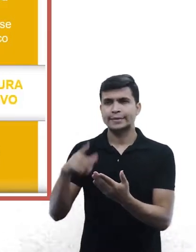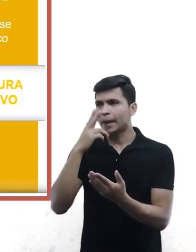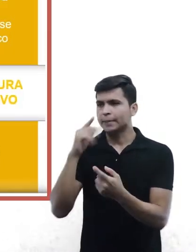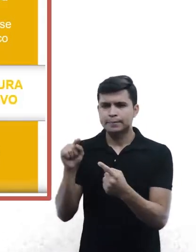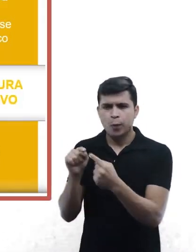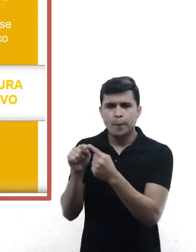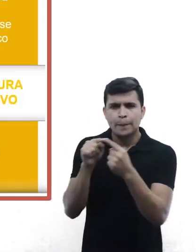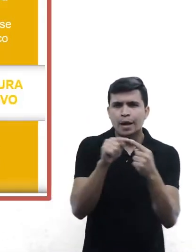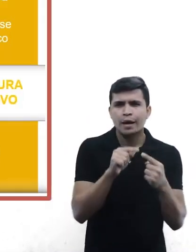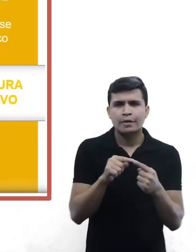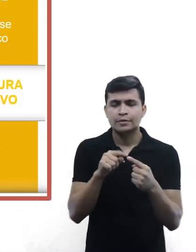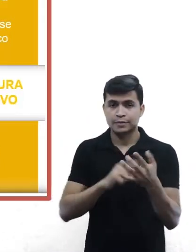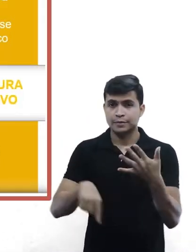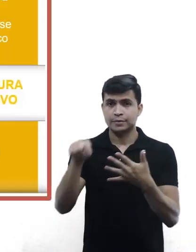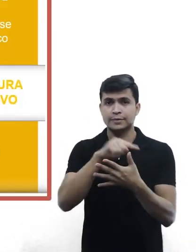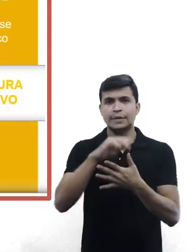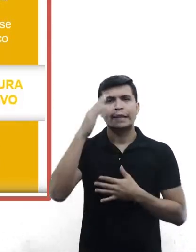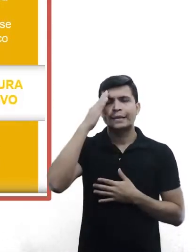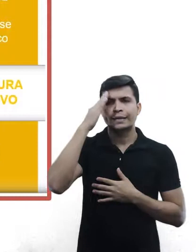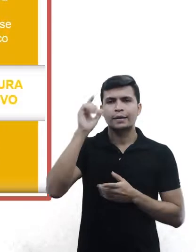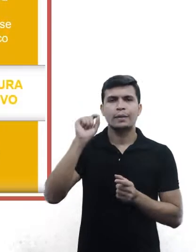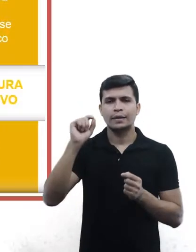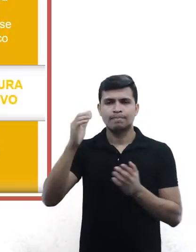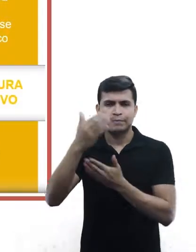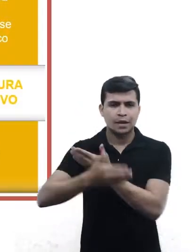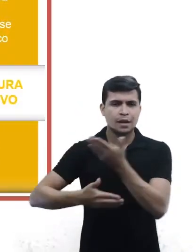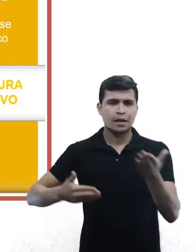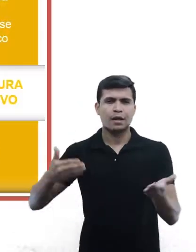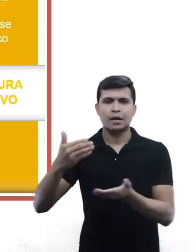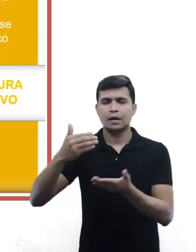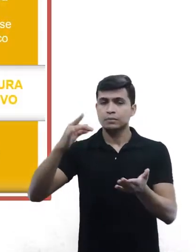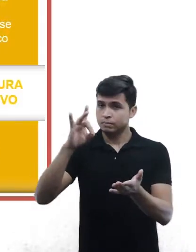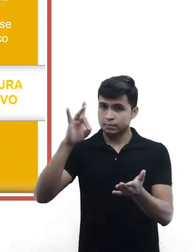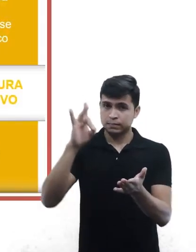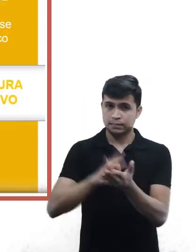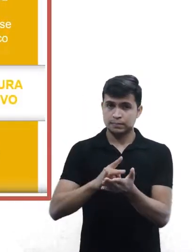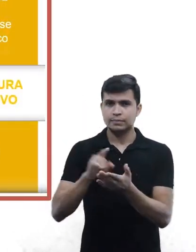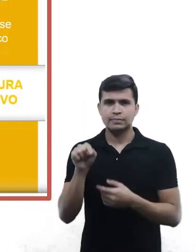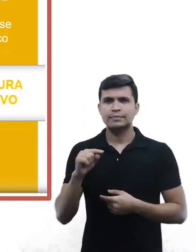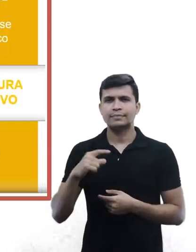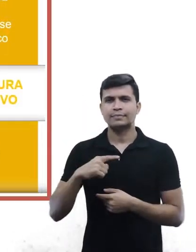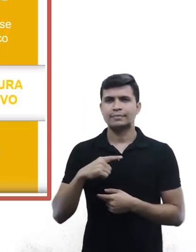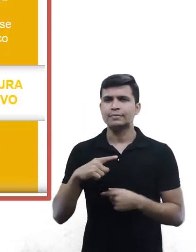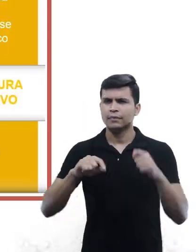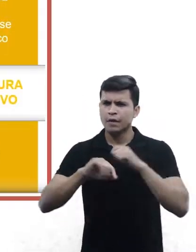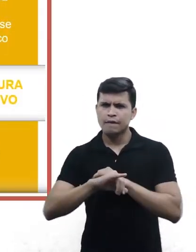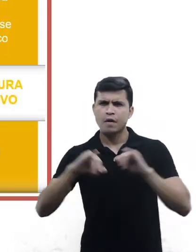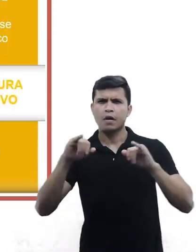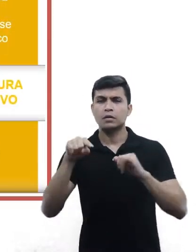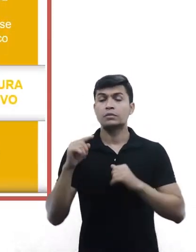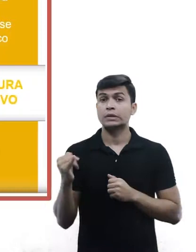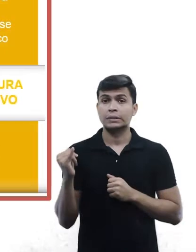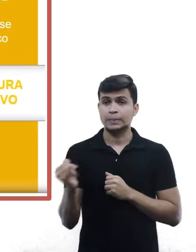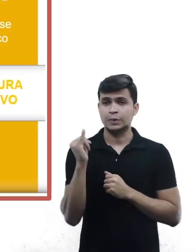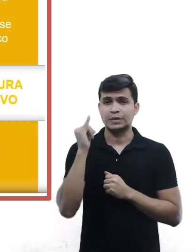analisar combinações entre essas competências, compreendendo interações significativas entre elas, que